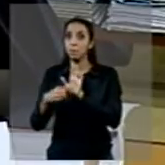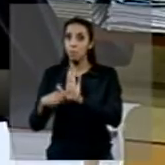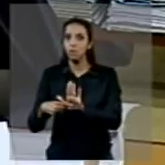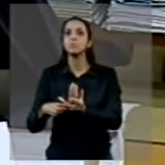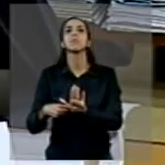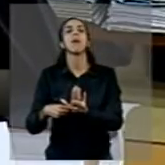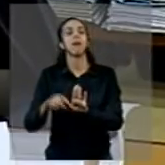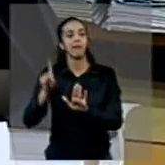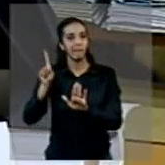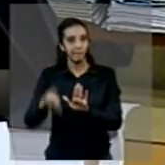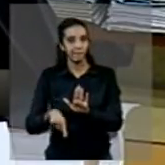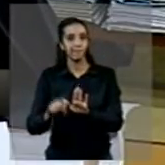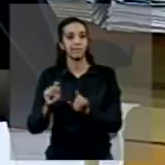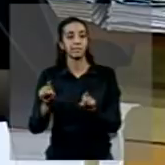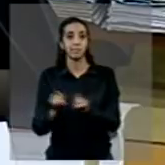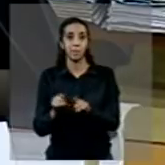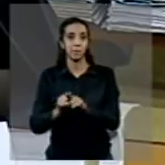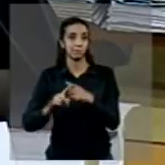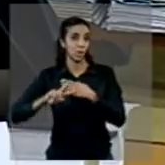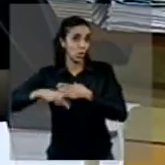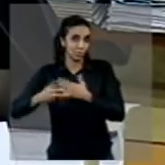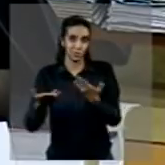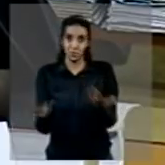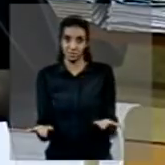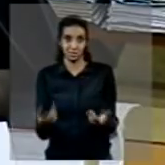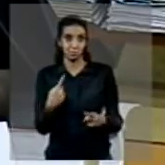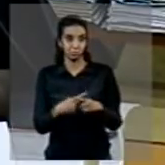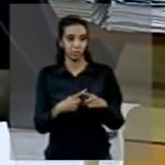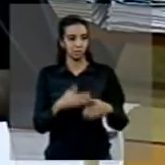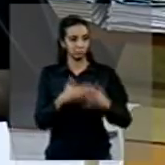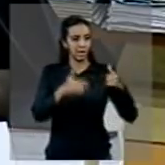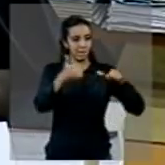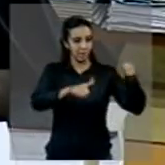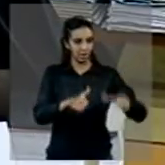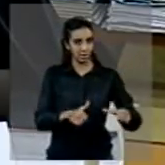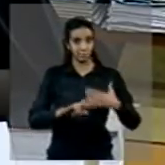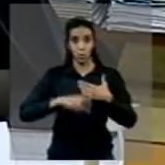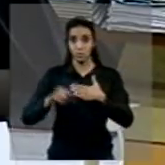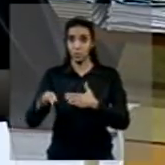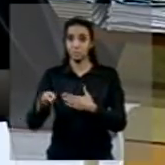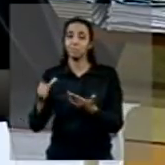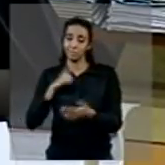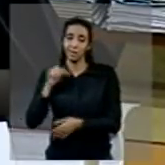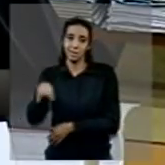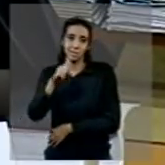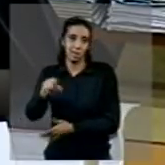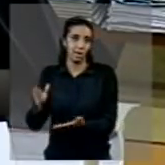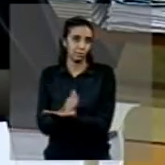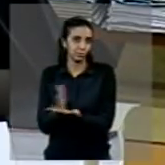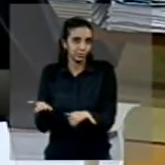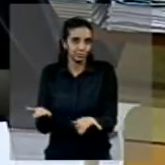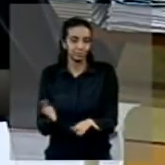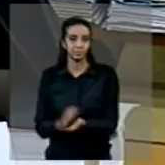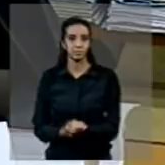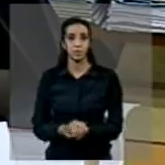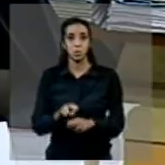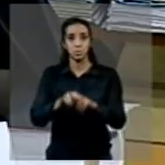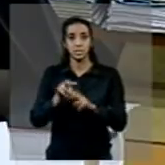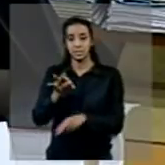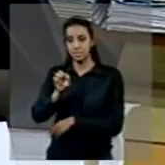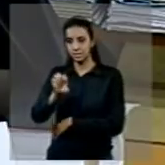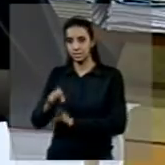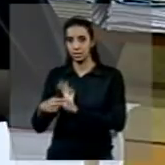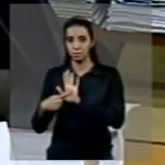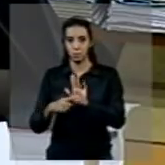como um inevitável efeito colateral desse processo de revisão do eleitorado. Assim, segundo informações da Justiça Eleitoral,